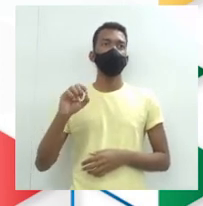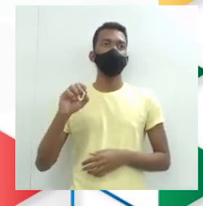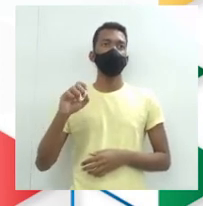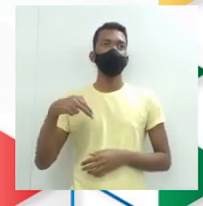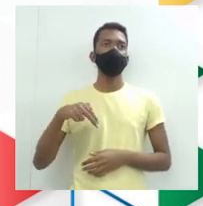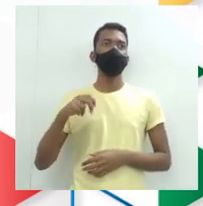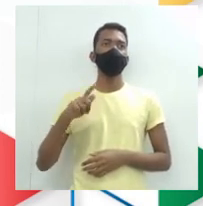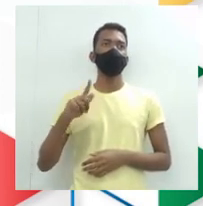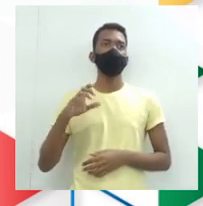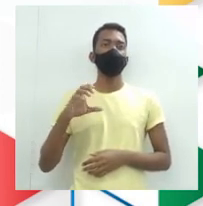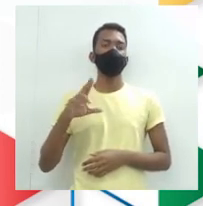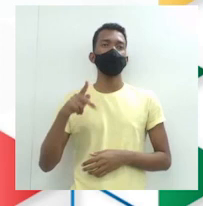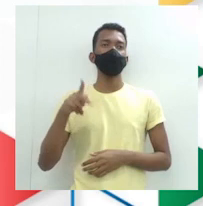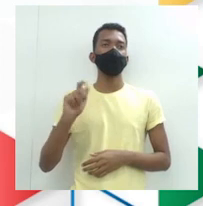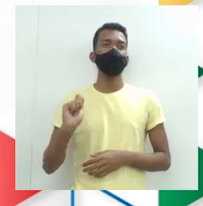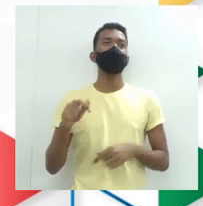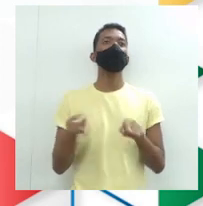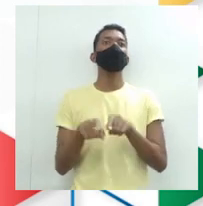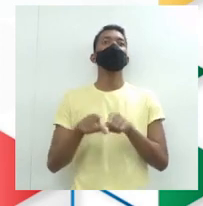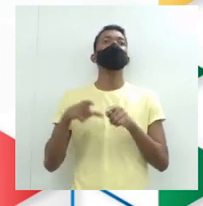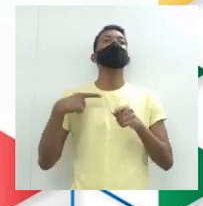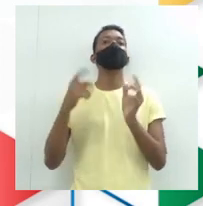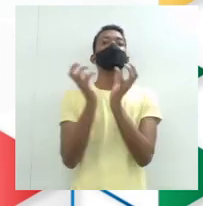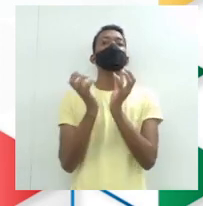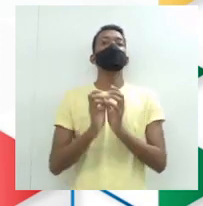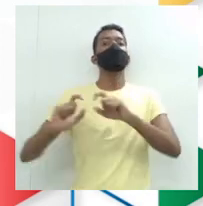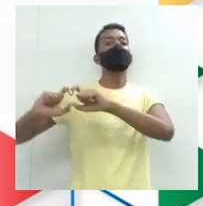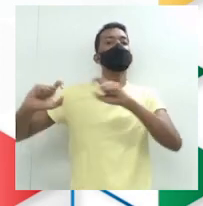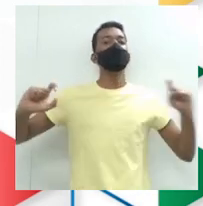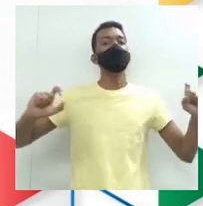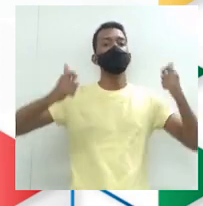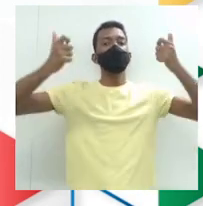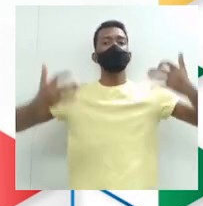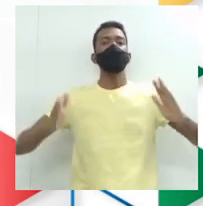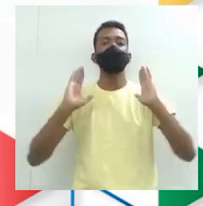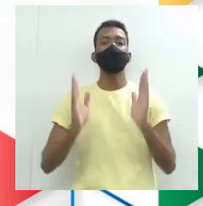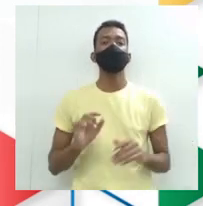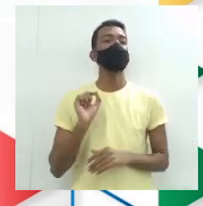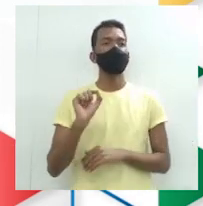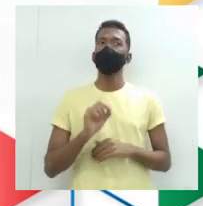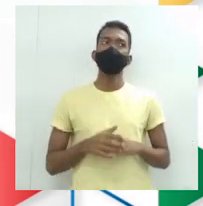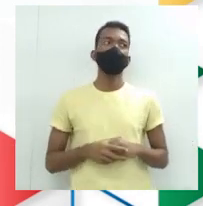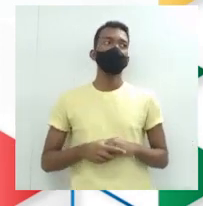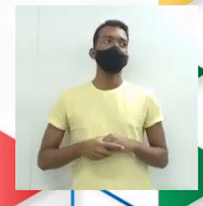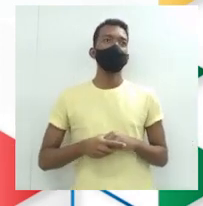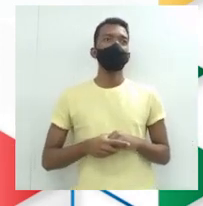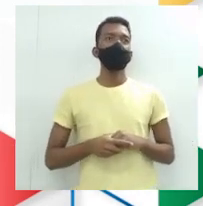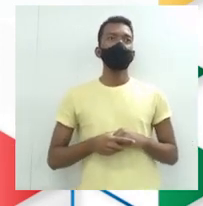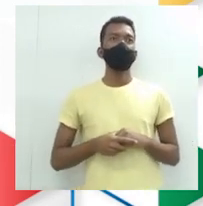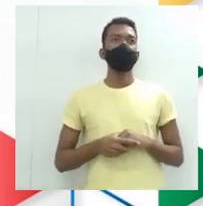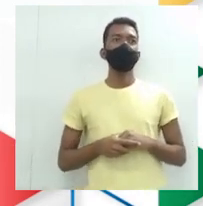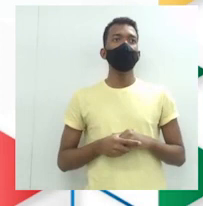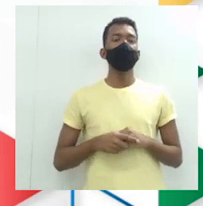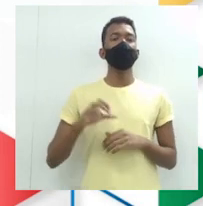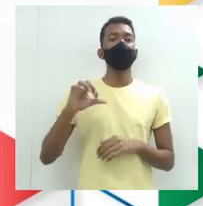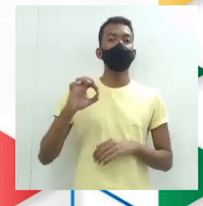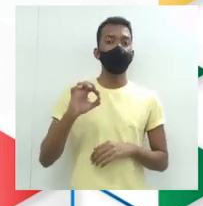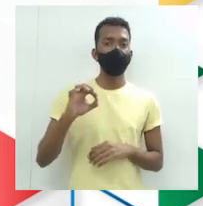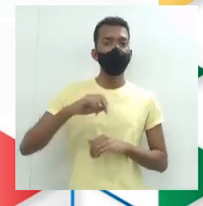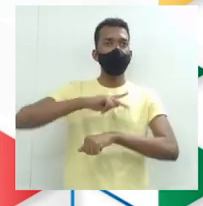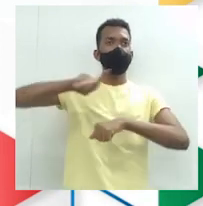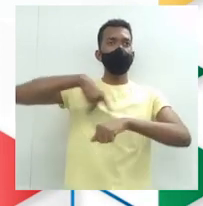as sentenças ou os bloquinhos que eu separei para a gente interpretar. Tem aí, ó, 90 countries,